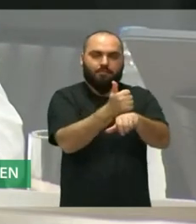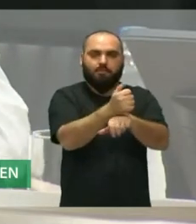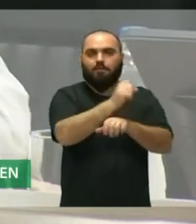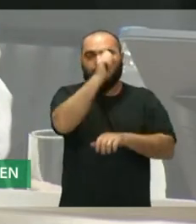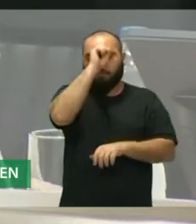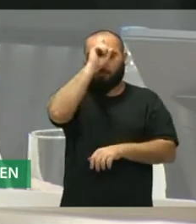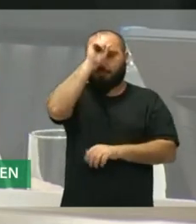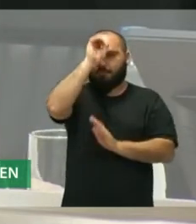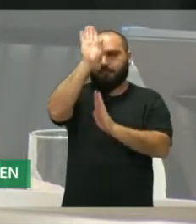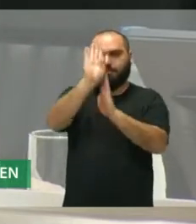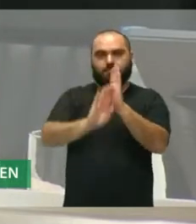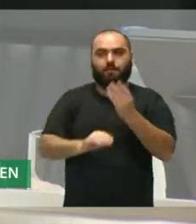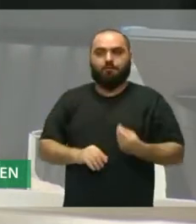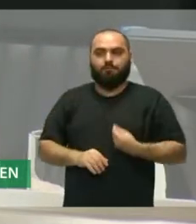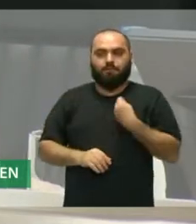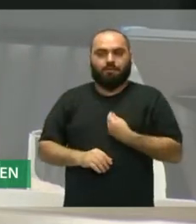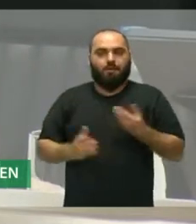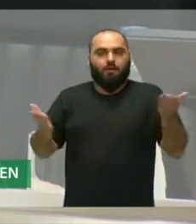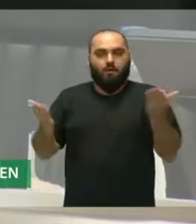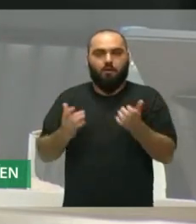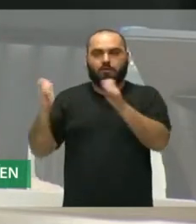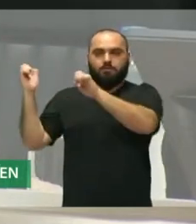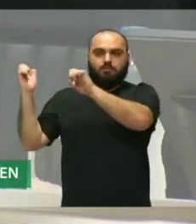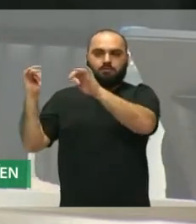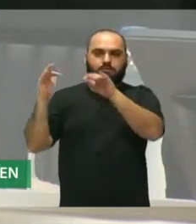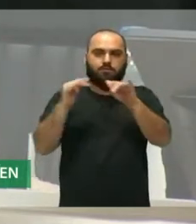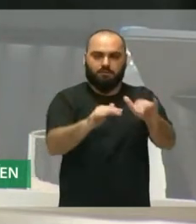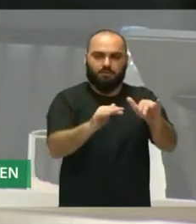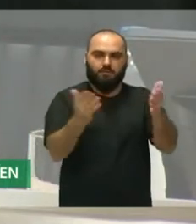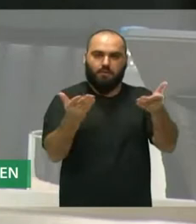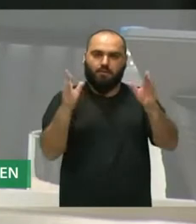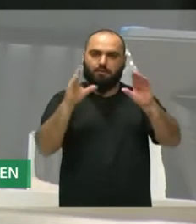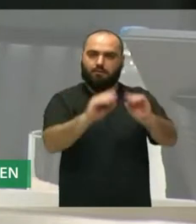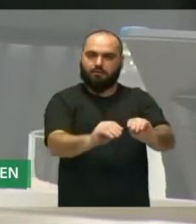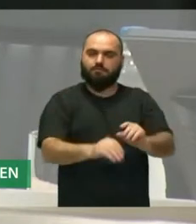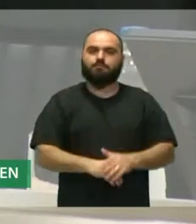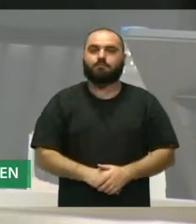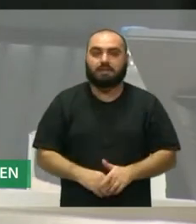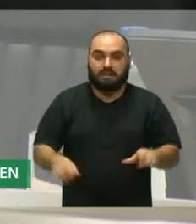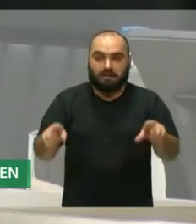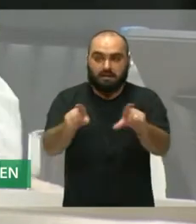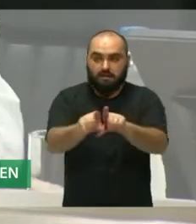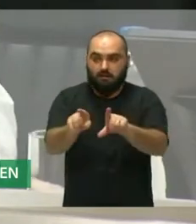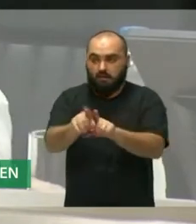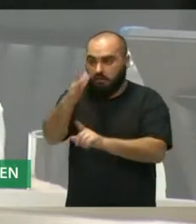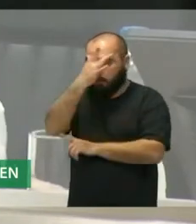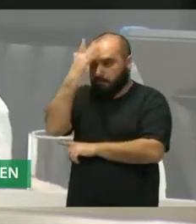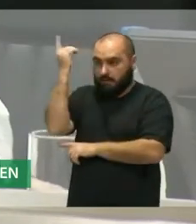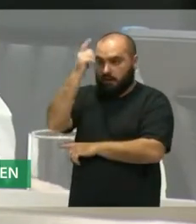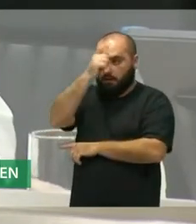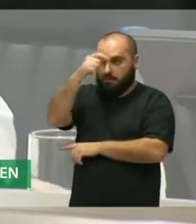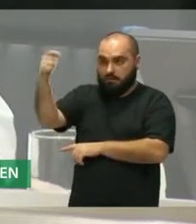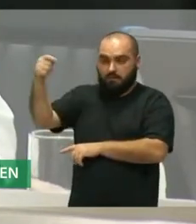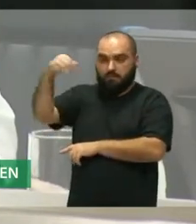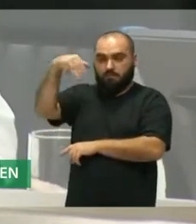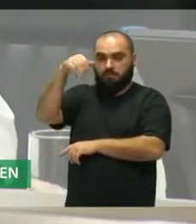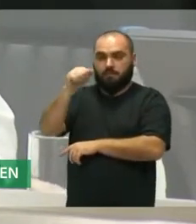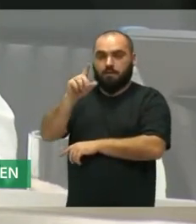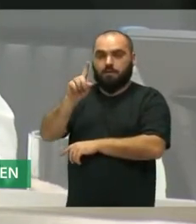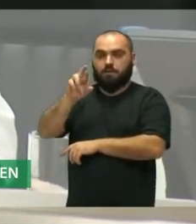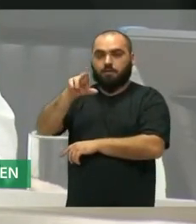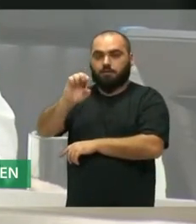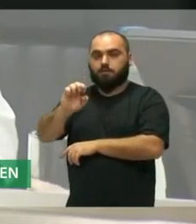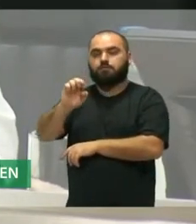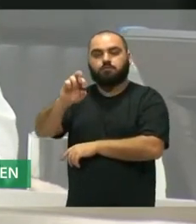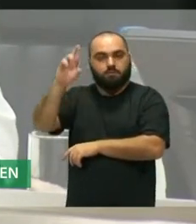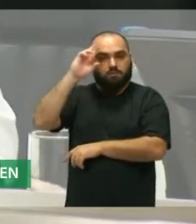se fizeram presentes aqui nessa noite. E também aos membros da Associação Madre Teresa, aos empresários que